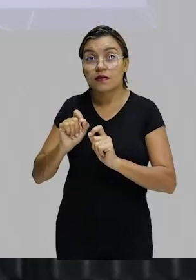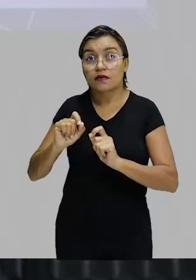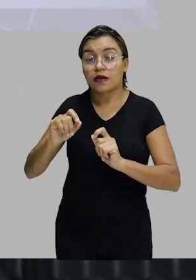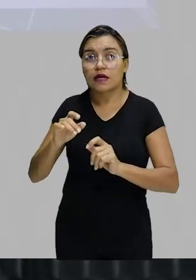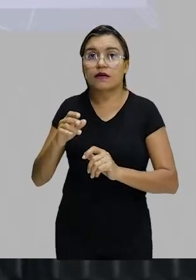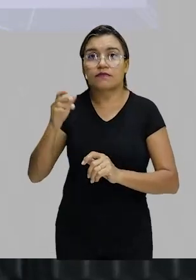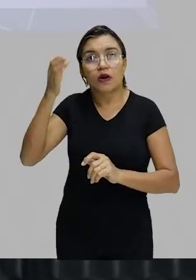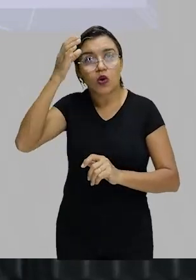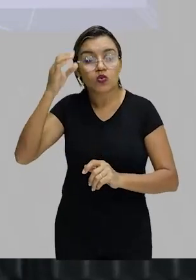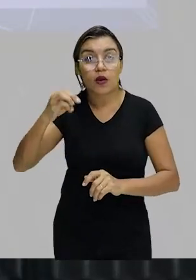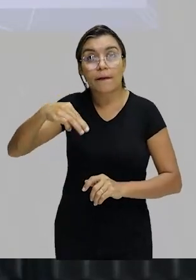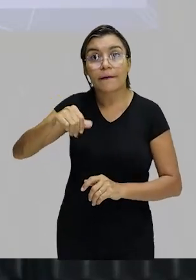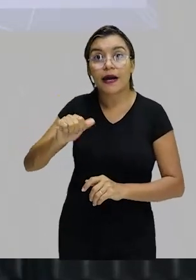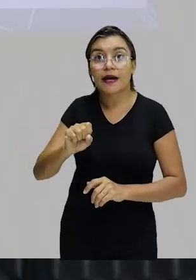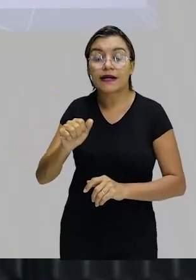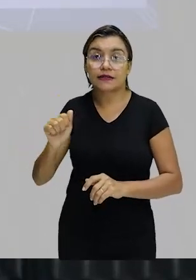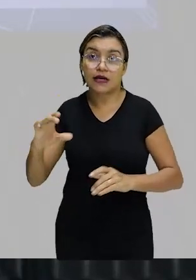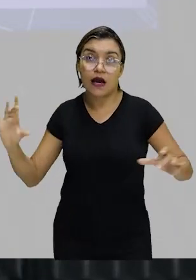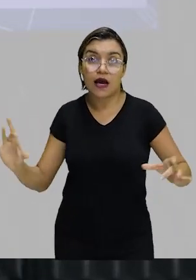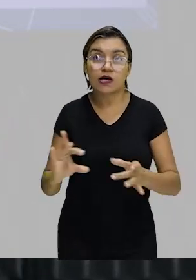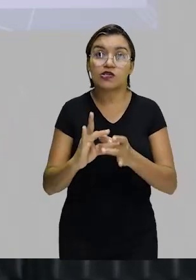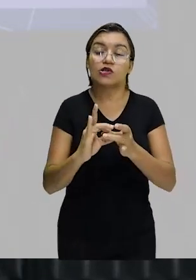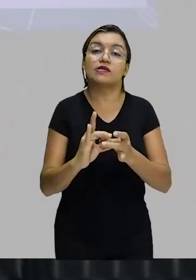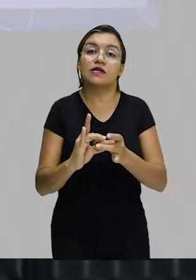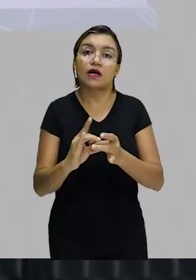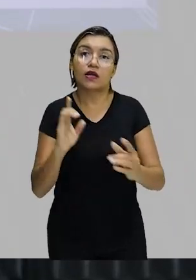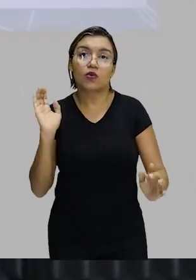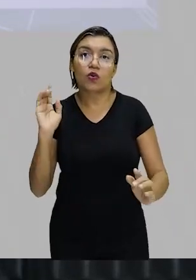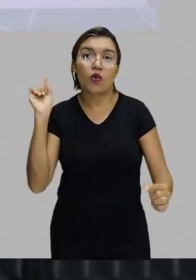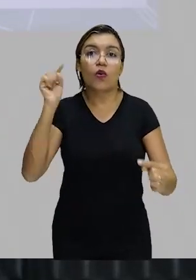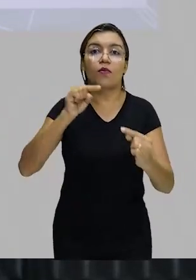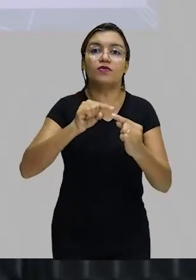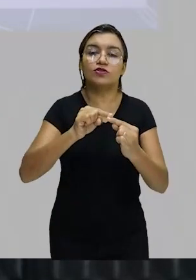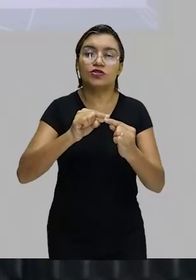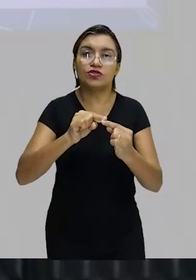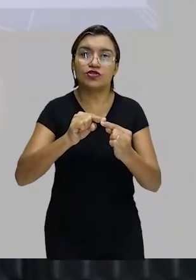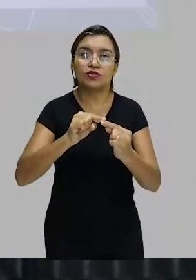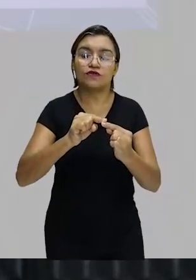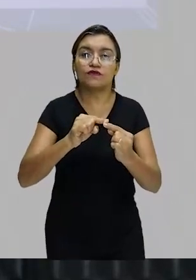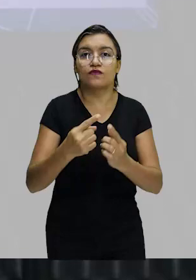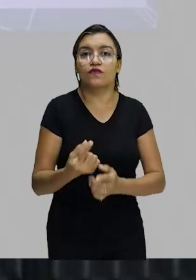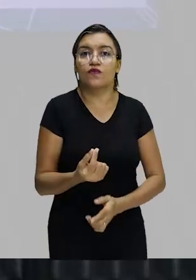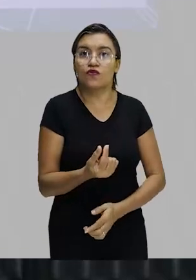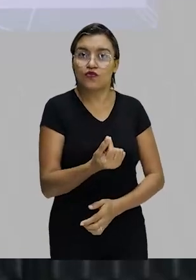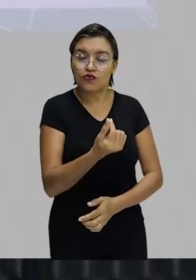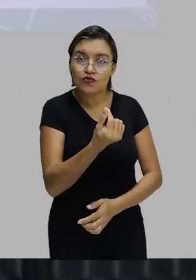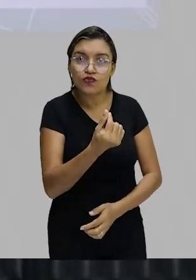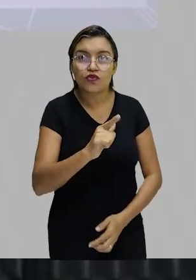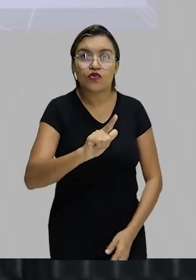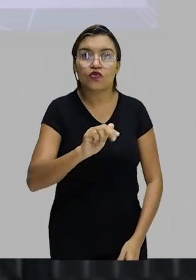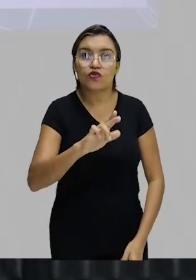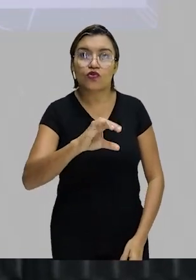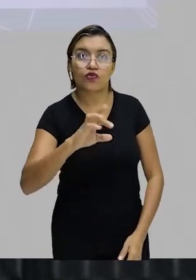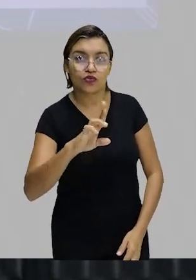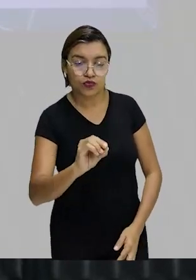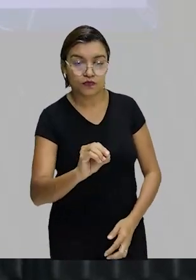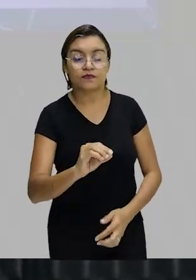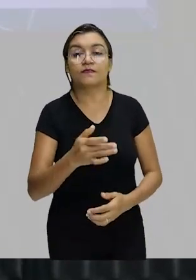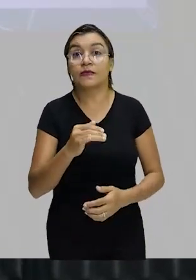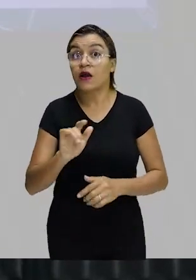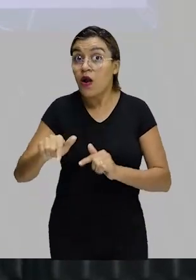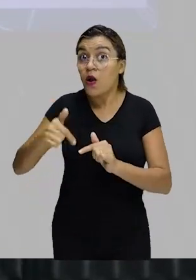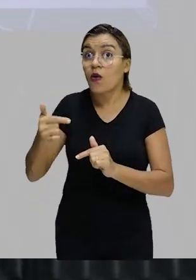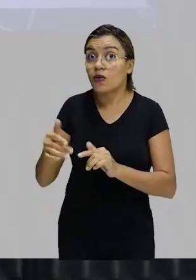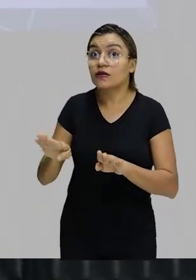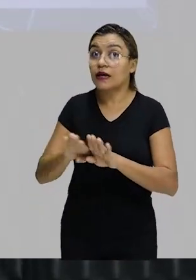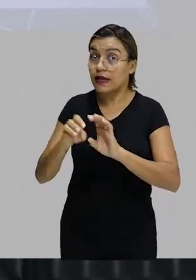associada com os propósitos comerciais. Então, a questão do lucro. Constantly changing and evolving. Outra